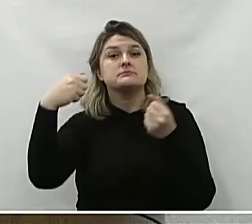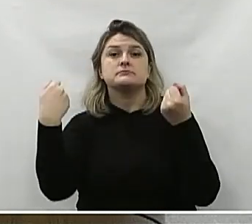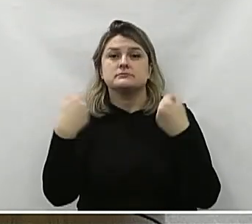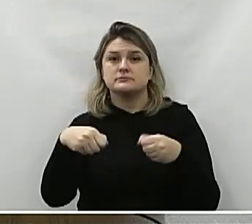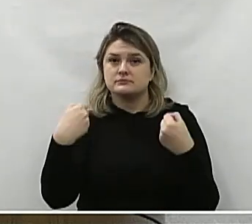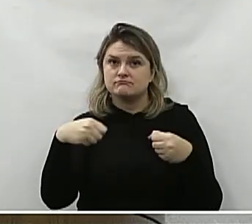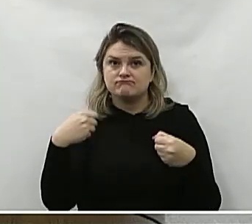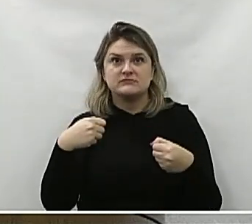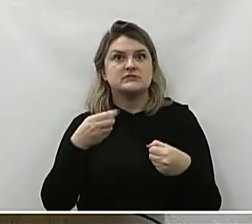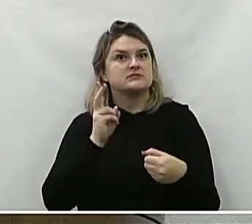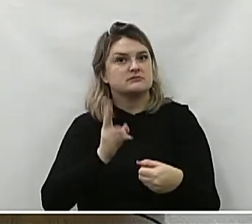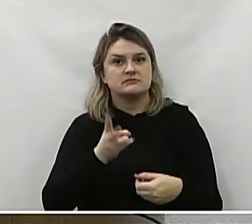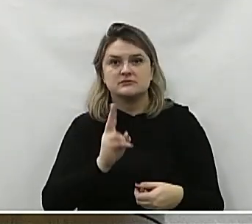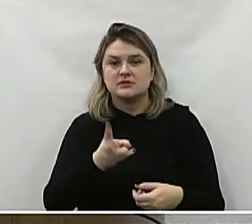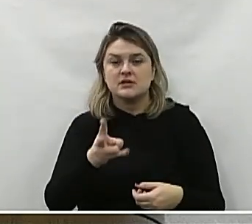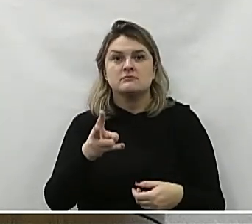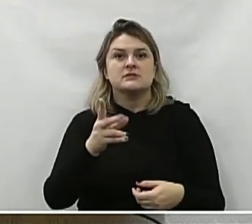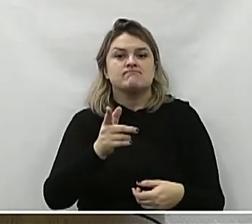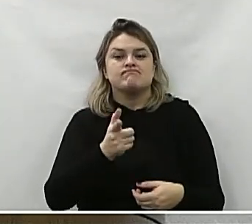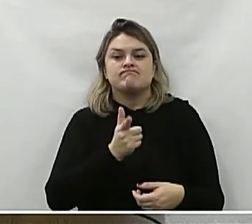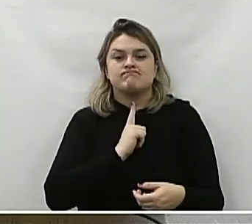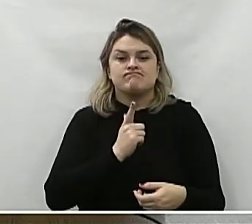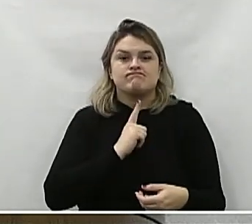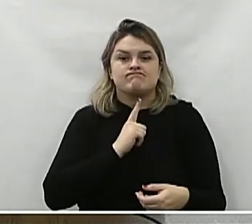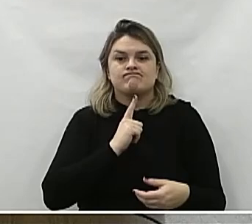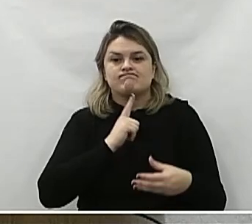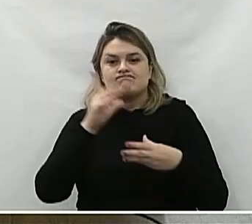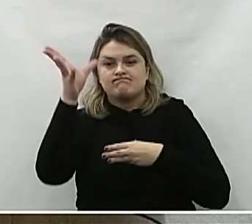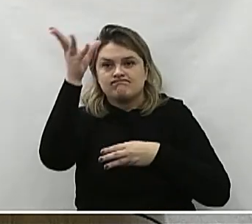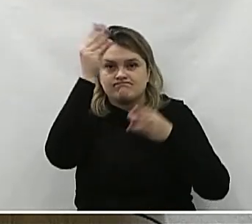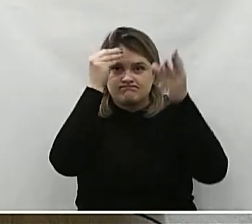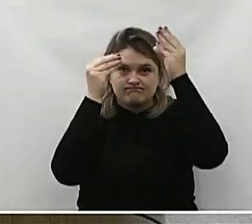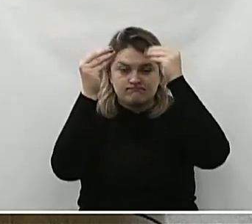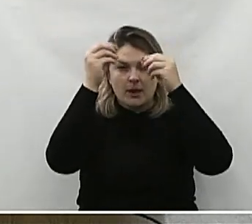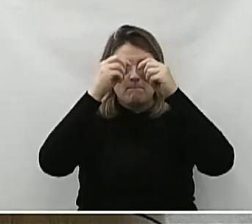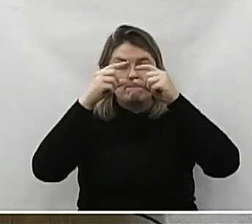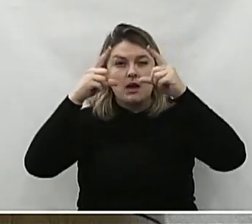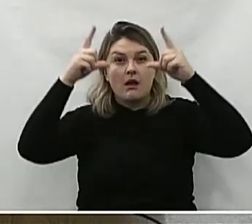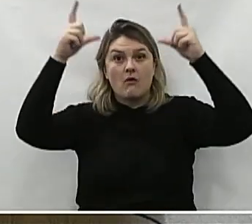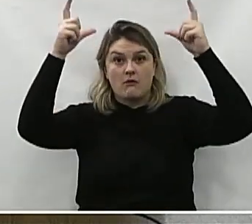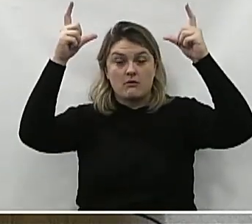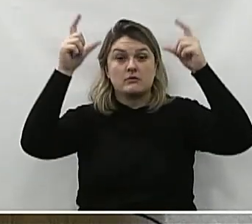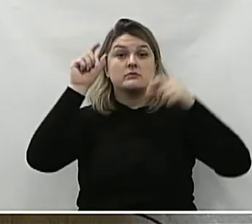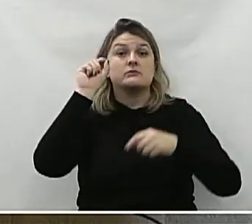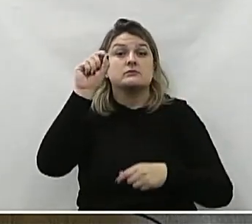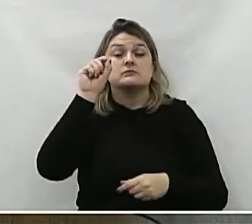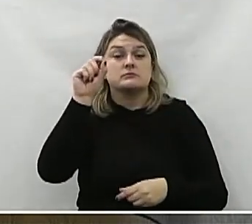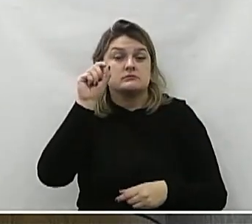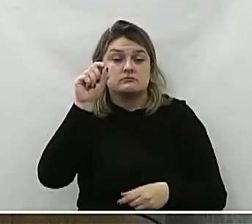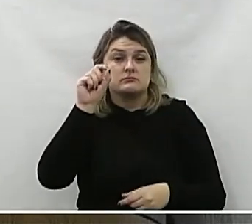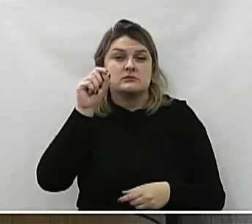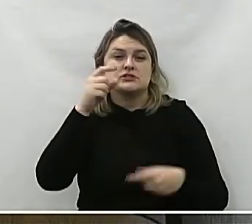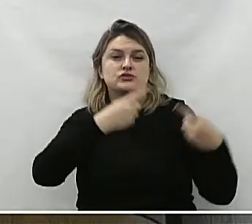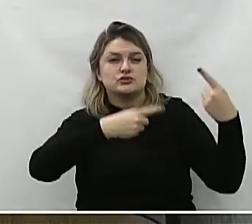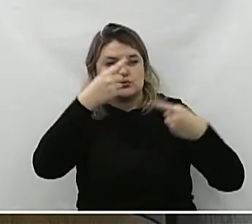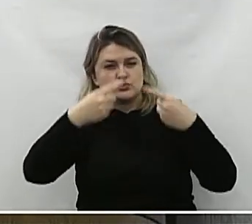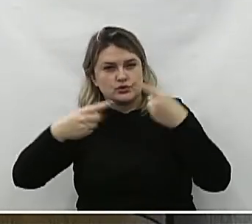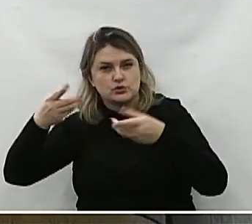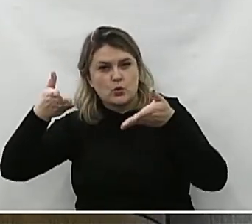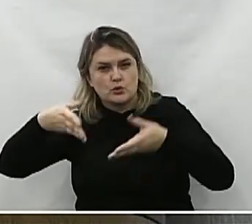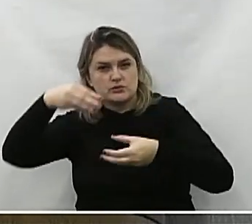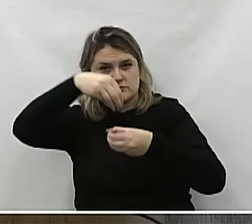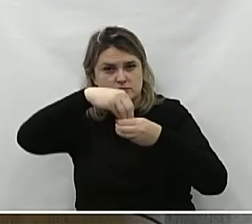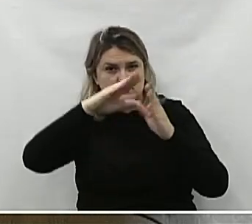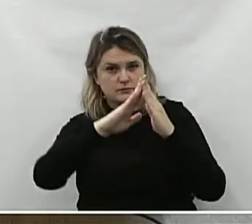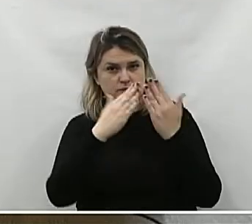precisam a todo momento ter um conhecimento muito maior do que é debatido hoje